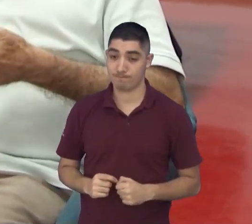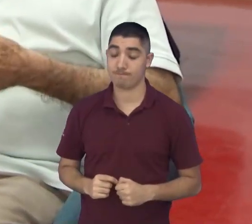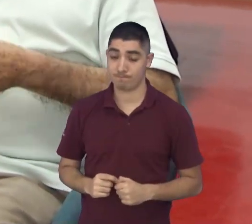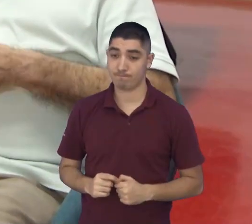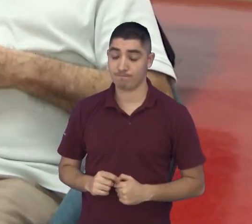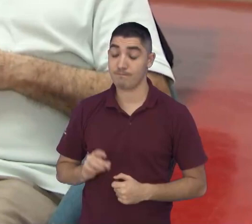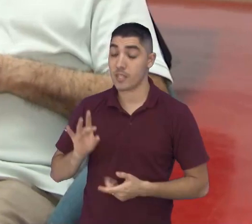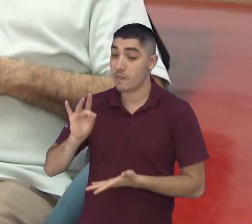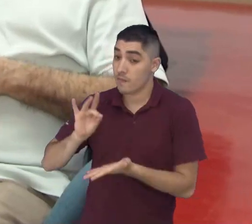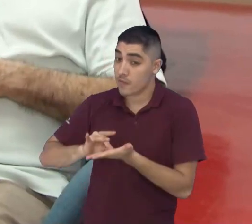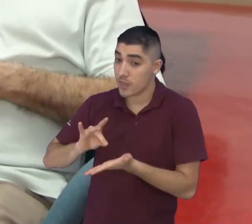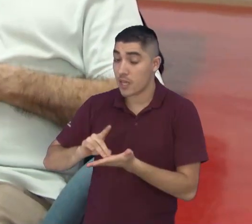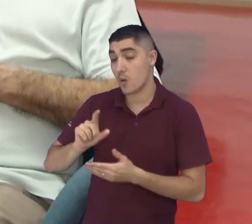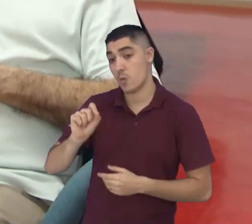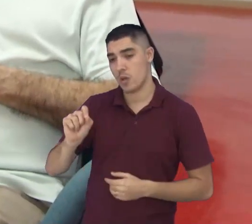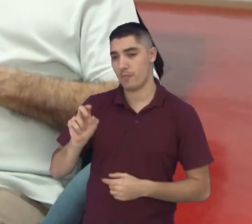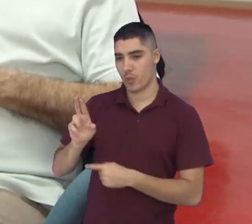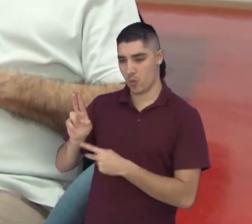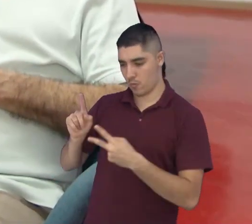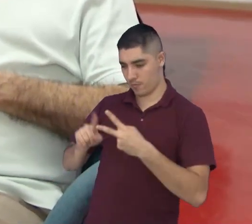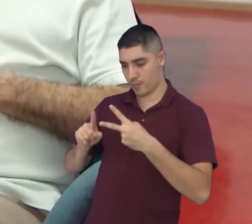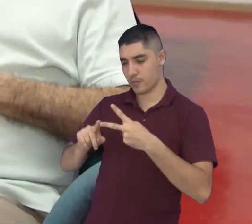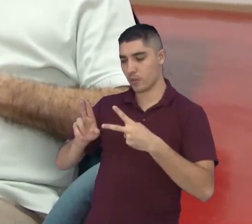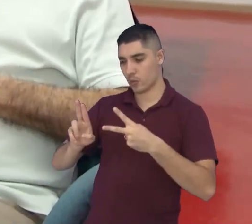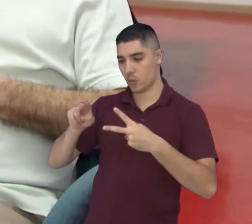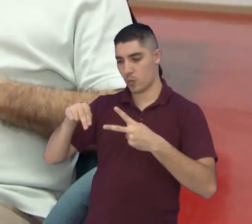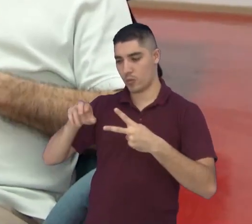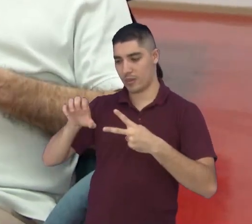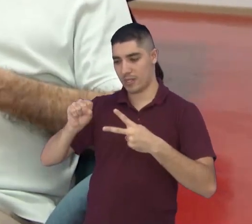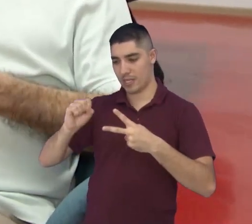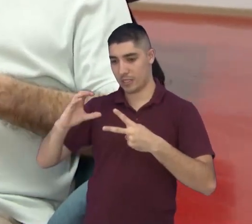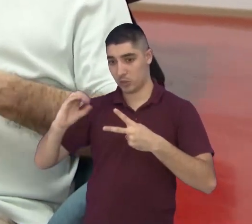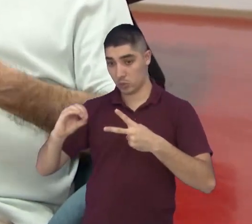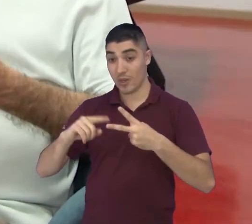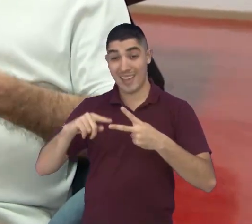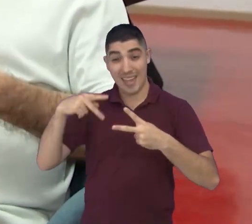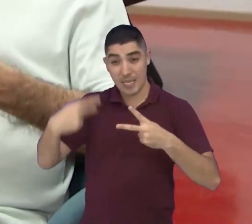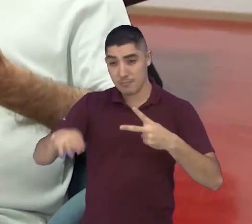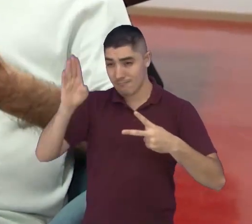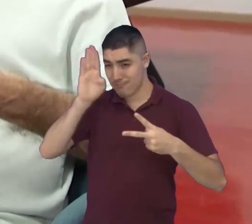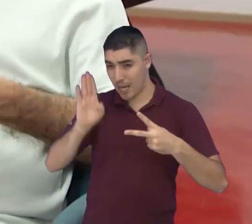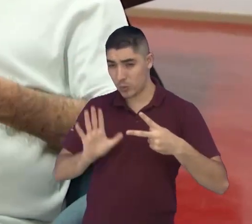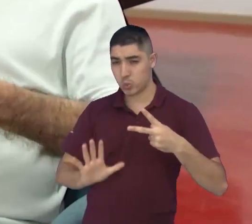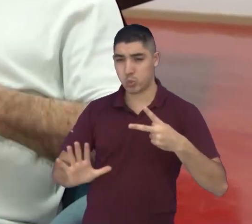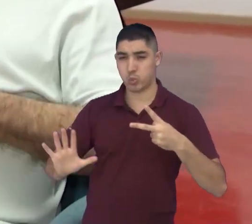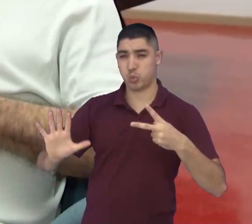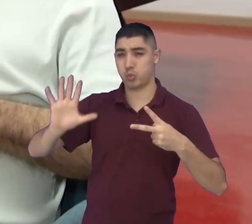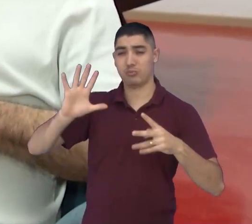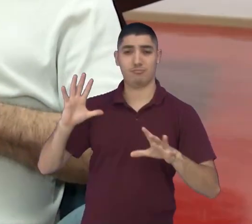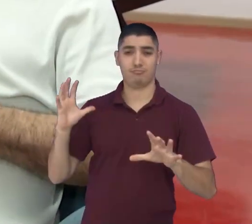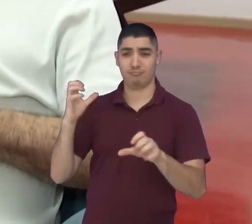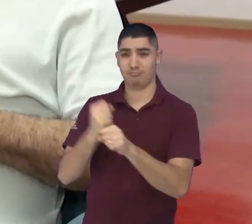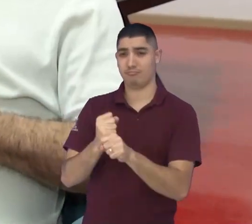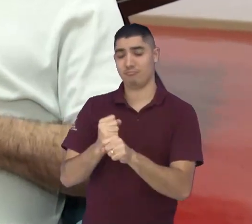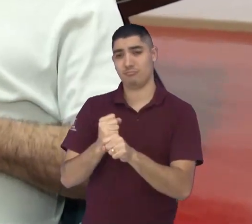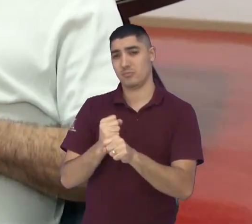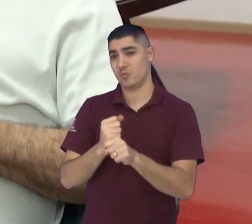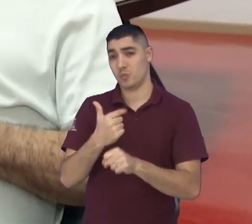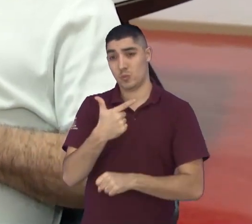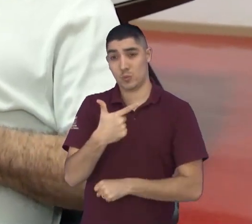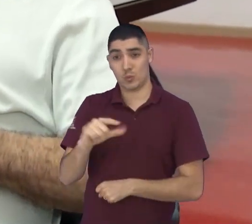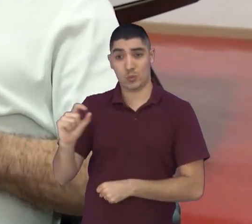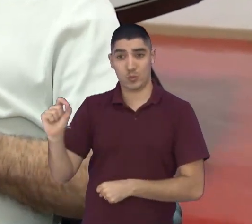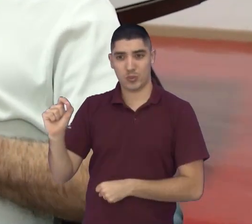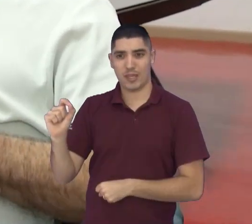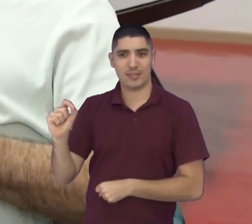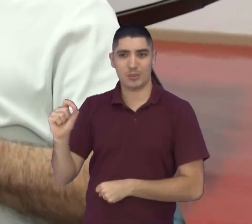lógico que a Unesco estuda todos os casos nacionais, porque, enfim, quase 200 países, né?